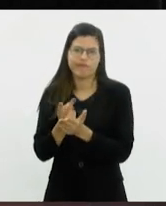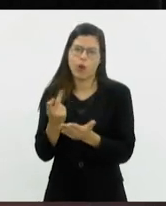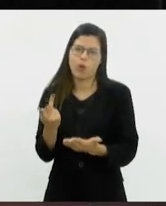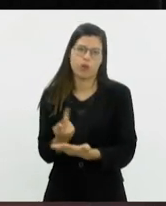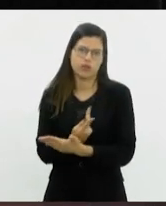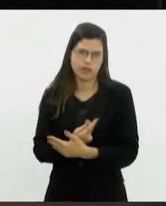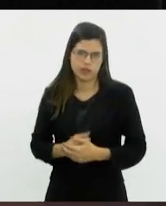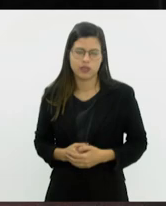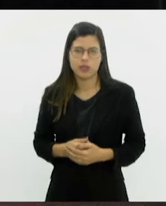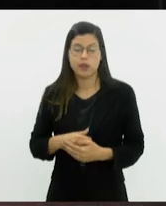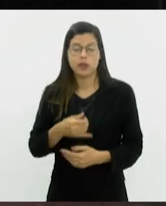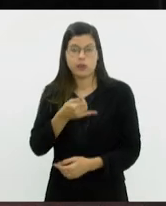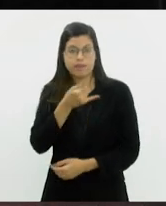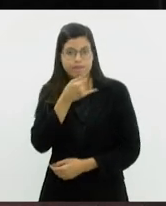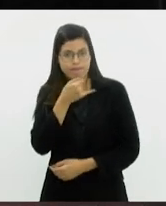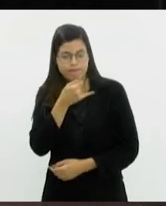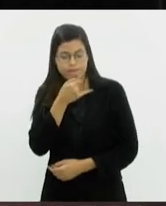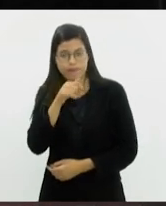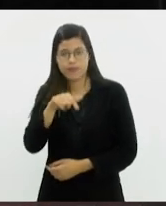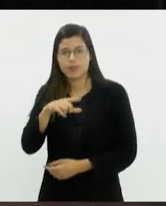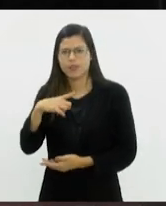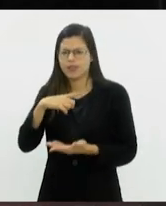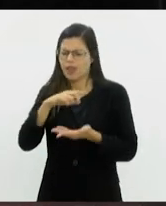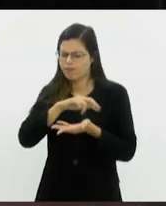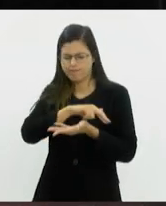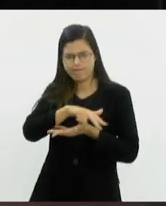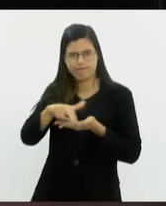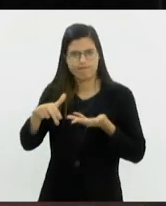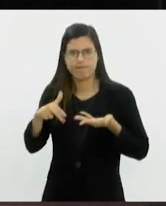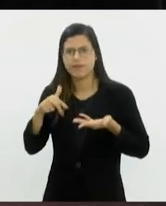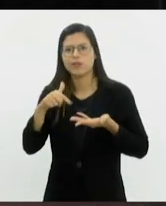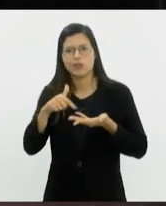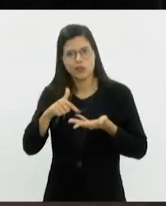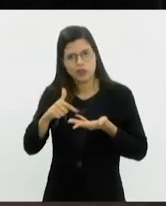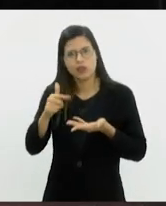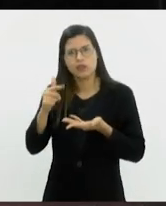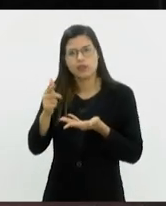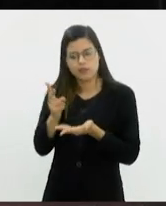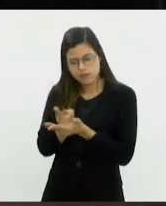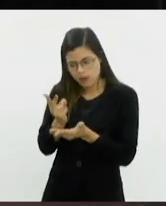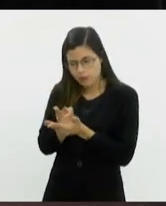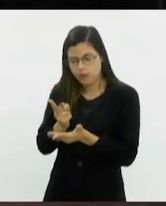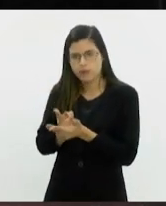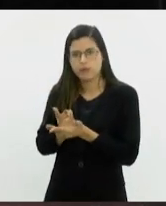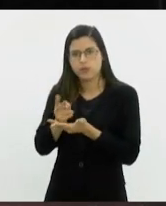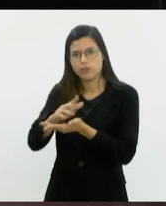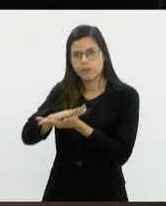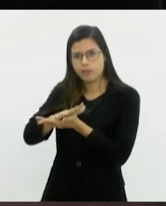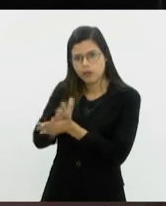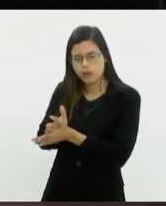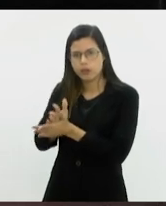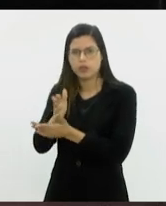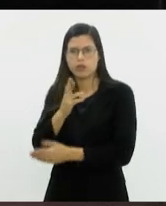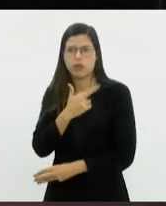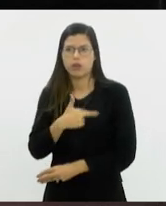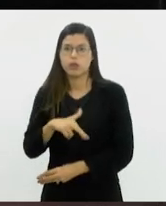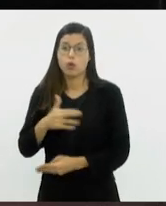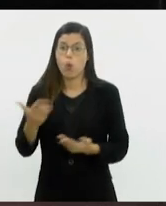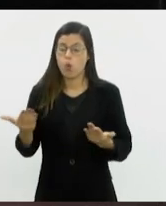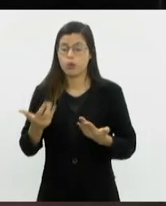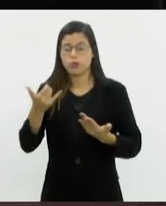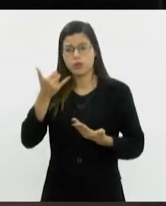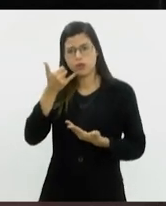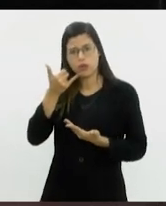Infelizmente, há casos e casos constantes de intolerância e discriminação, e hoje, com o celular, basta uma